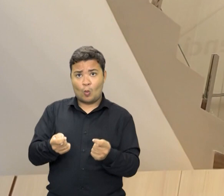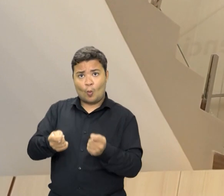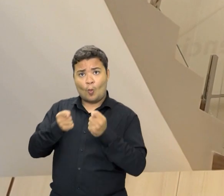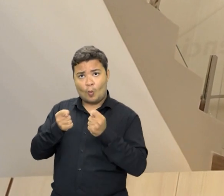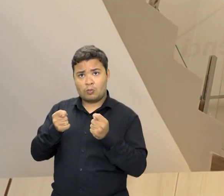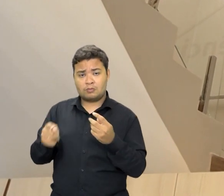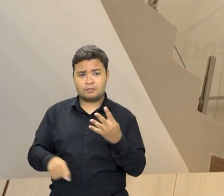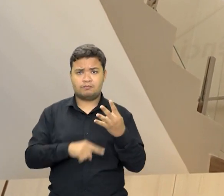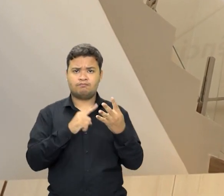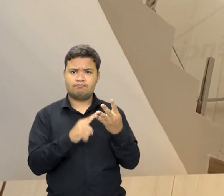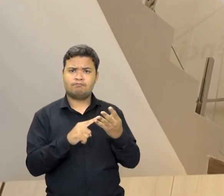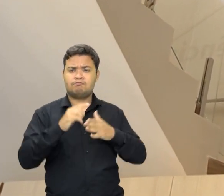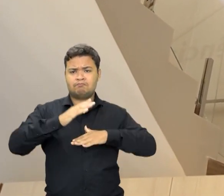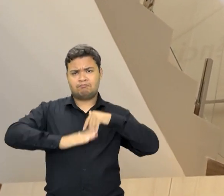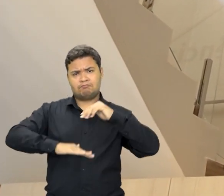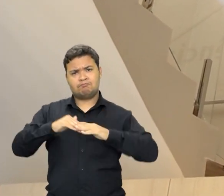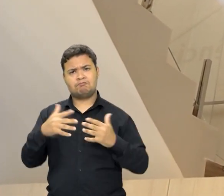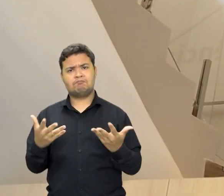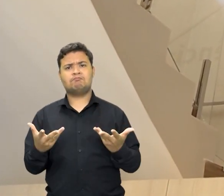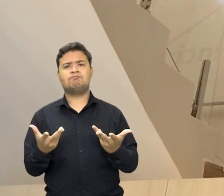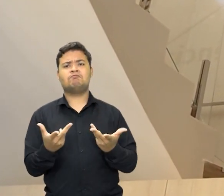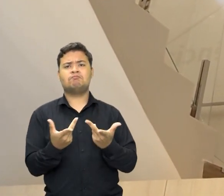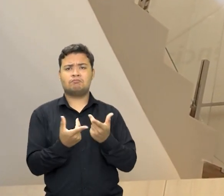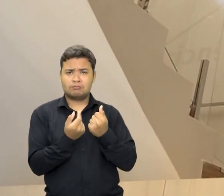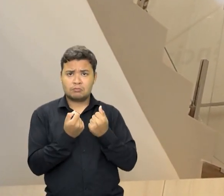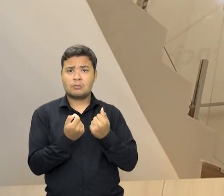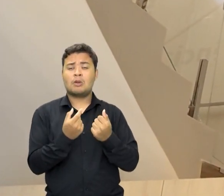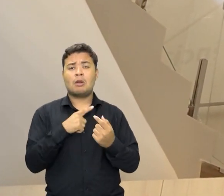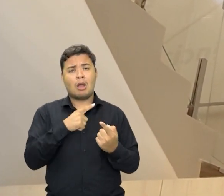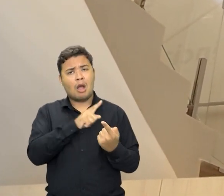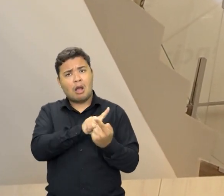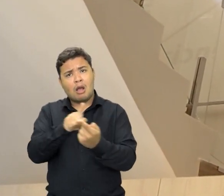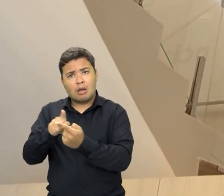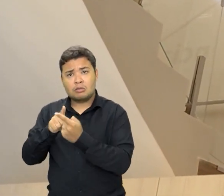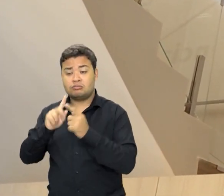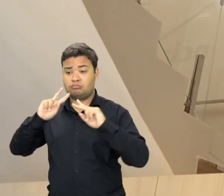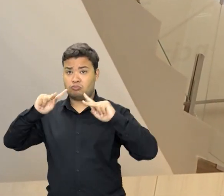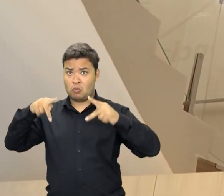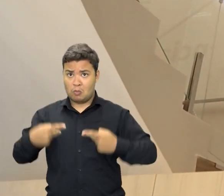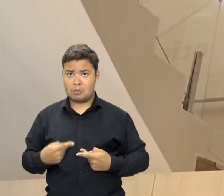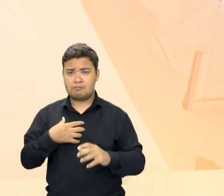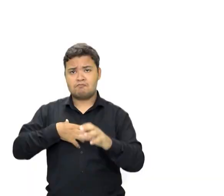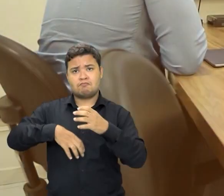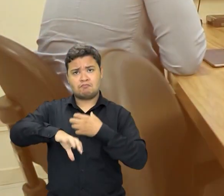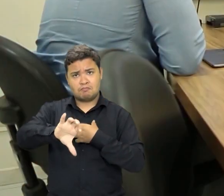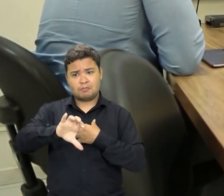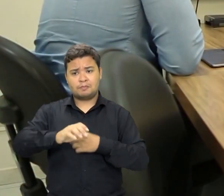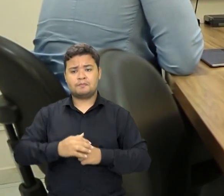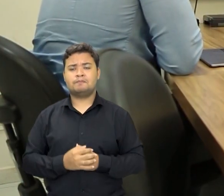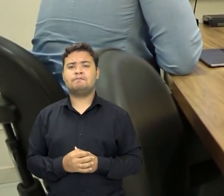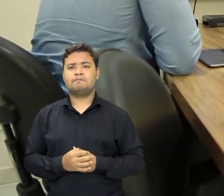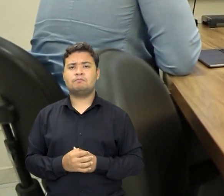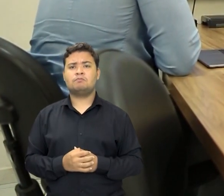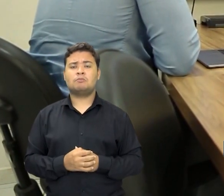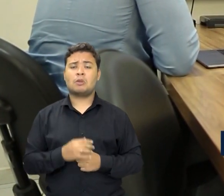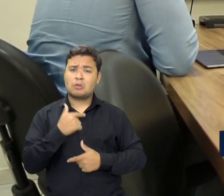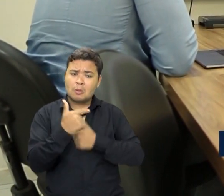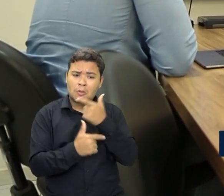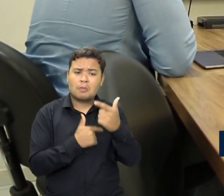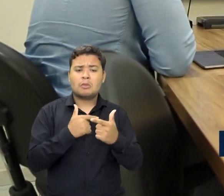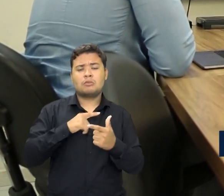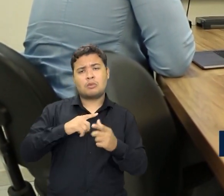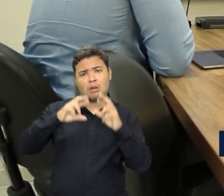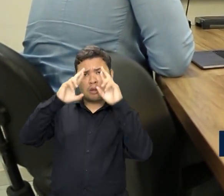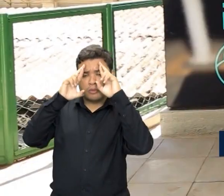de custos, eficiência e eficácia em uma assistência humanizada. Assim, ela atua com